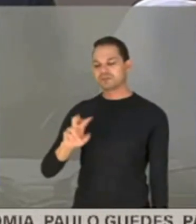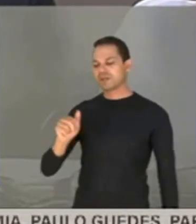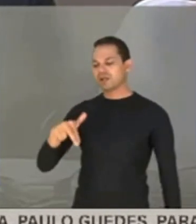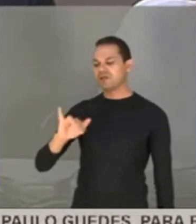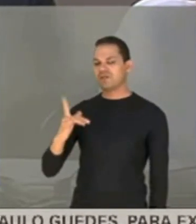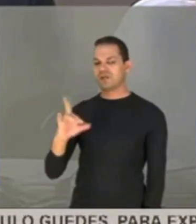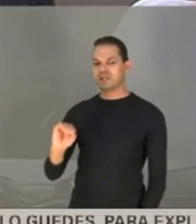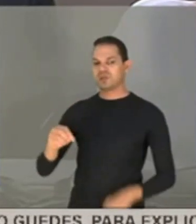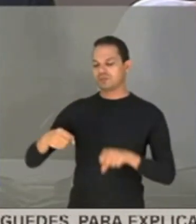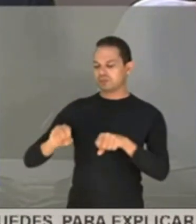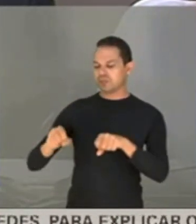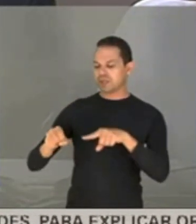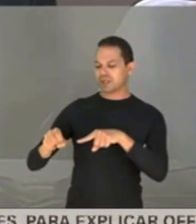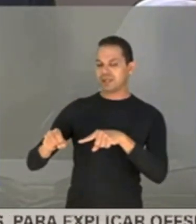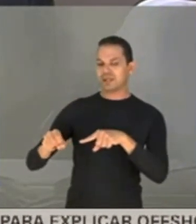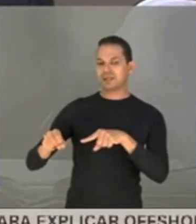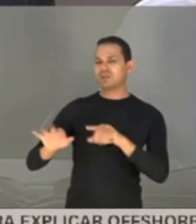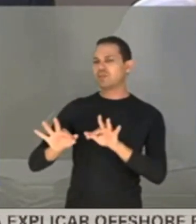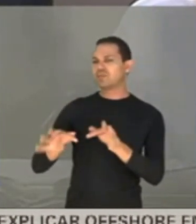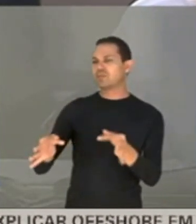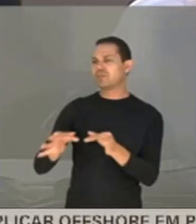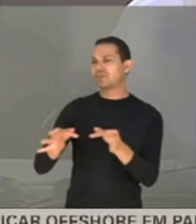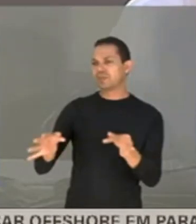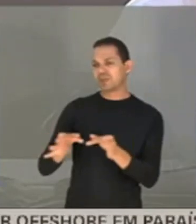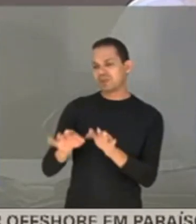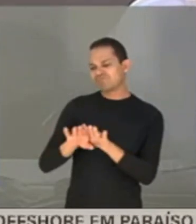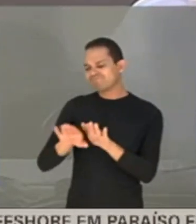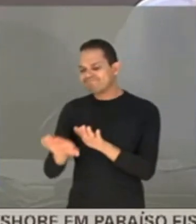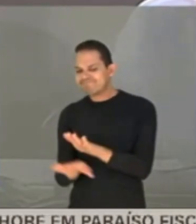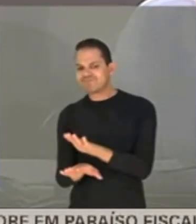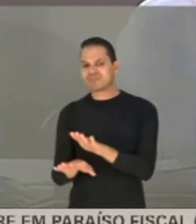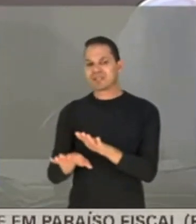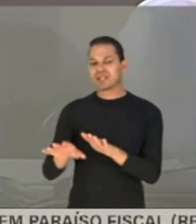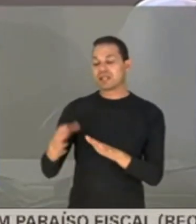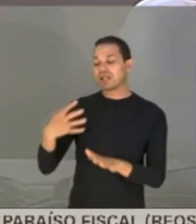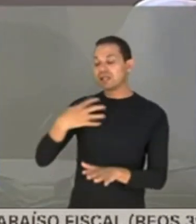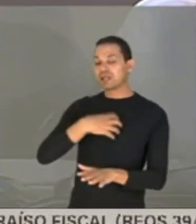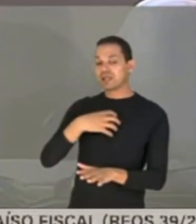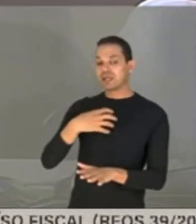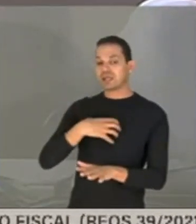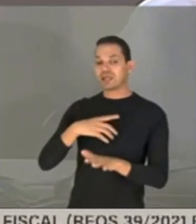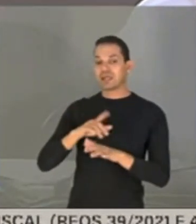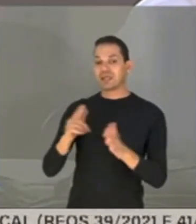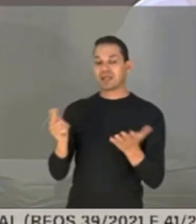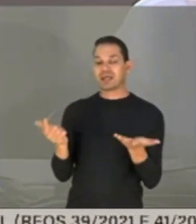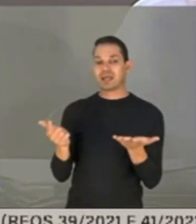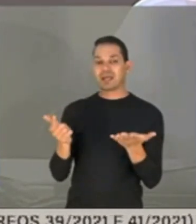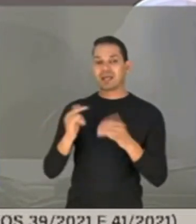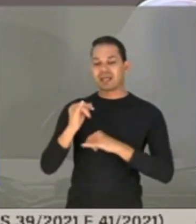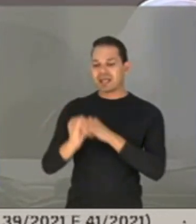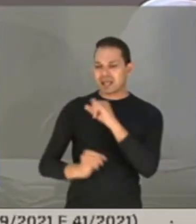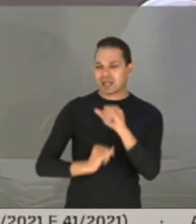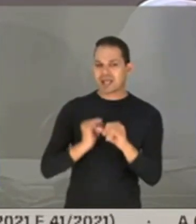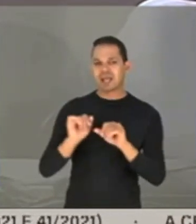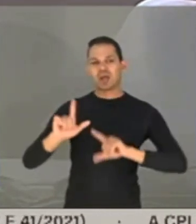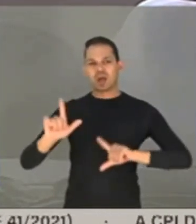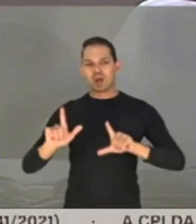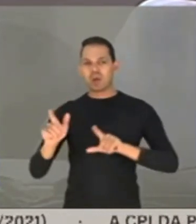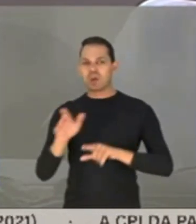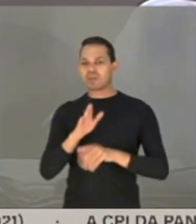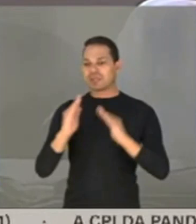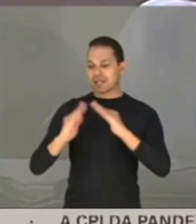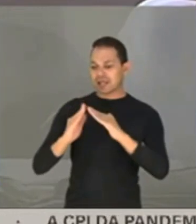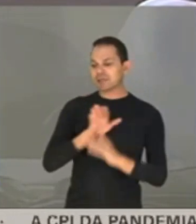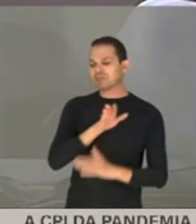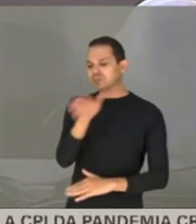Em virtude de ser uma pessoa extremamente humilde, ele estava numa situação com a mídia, indo na casa dele, e ele nos pediu que, se ele